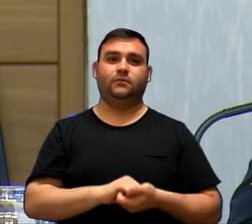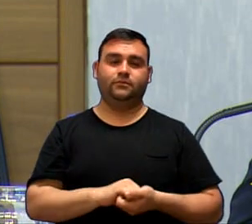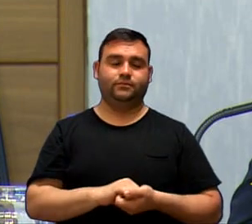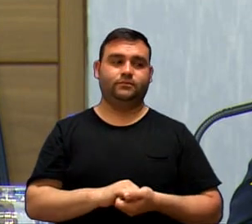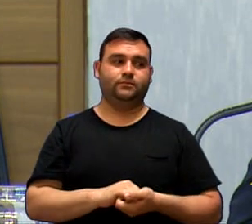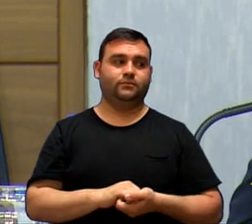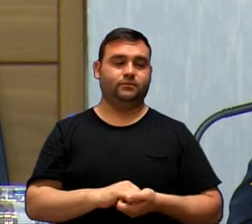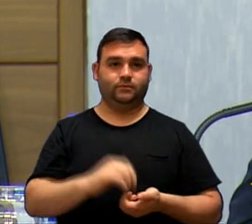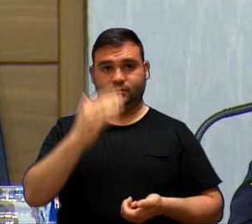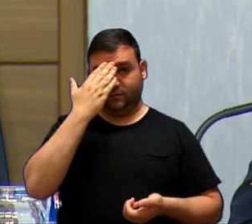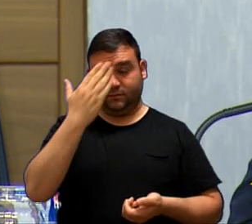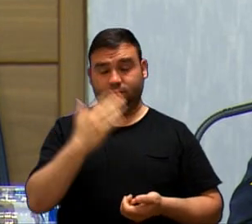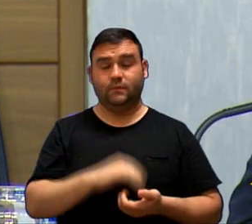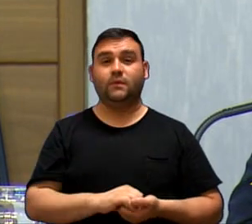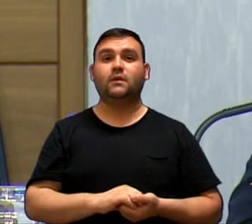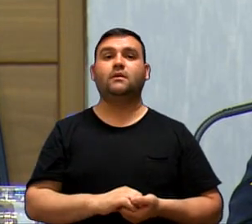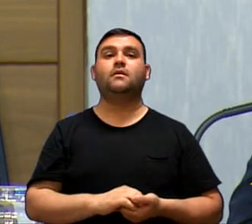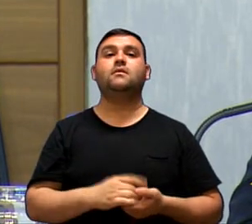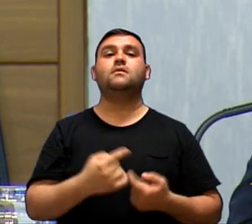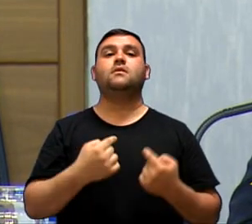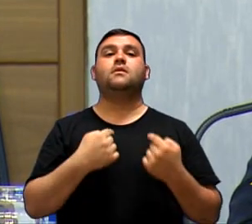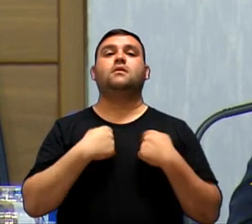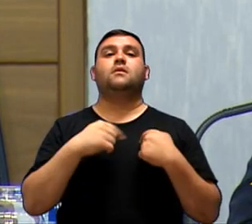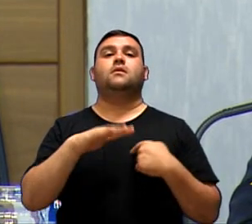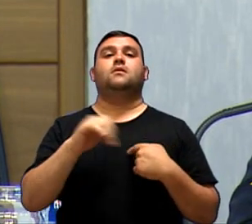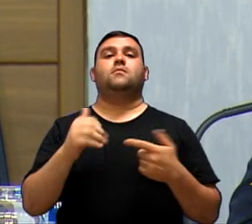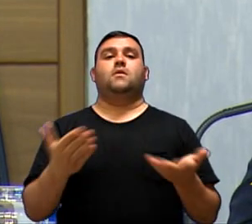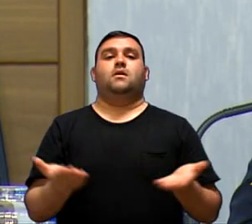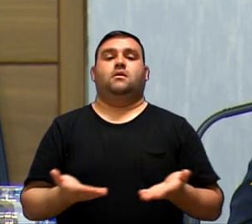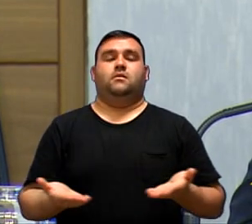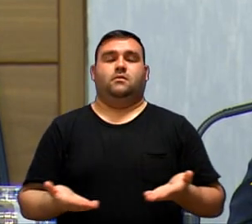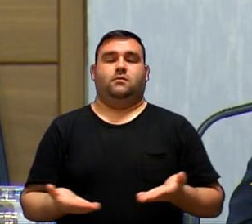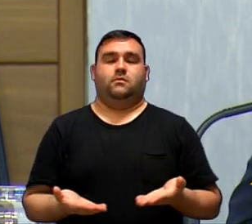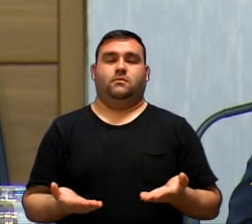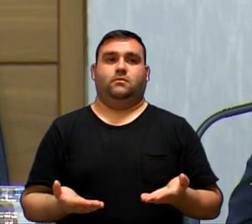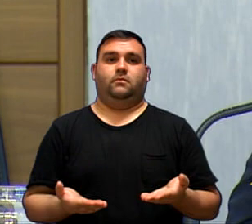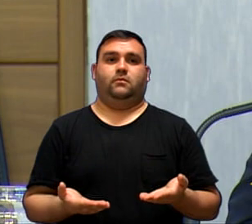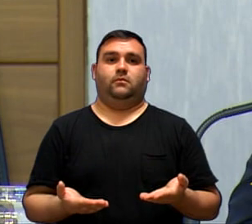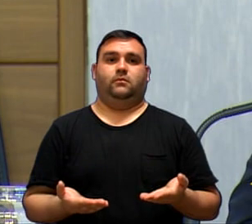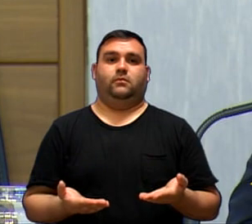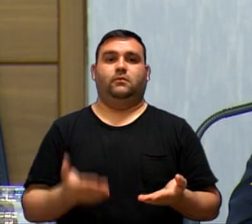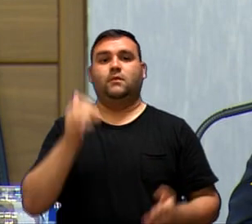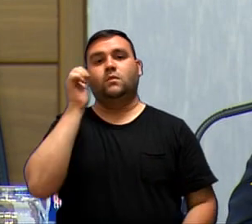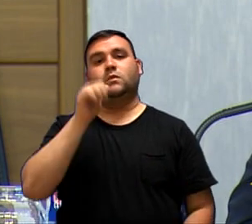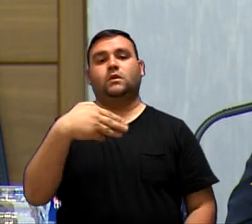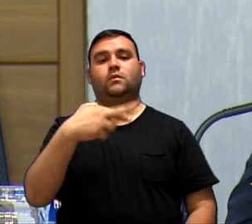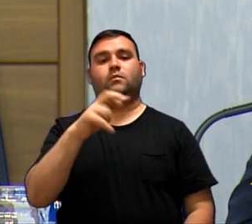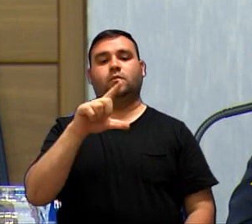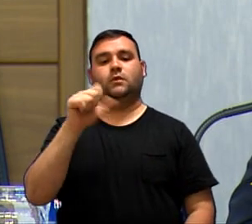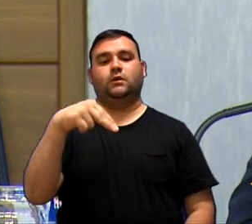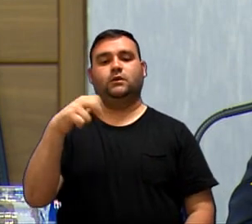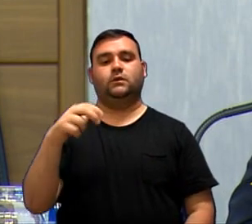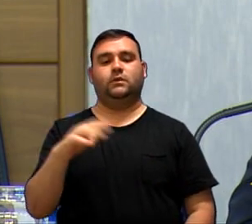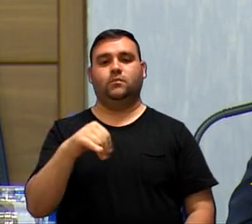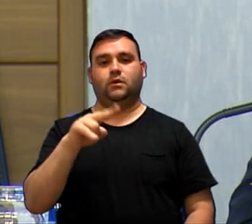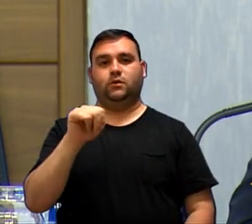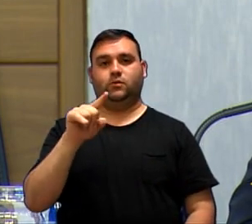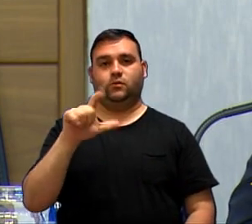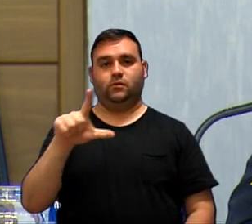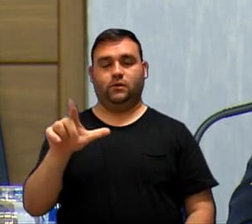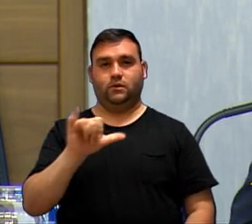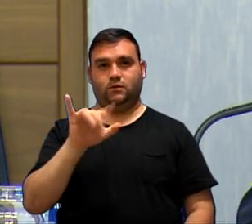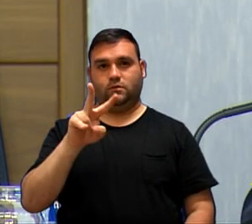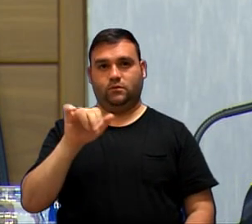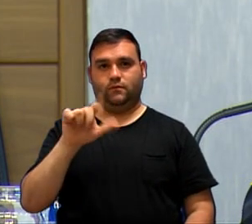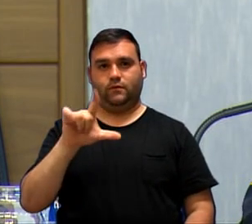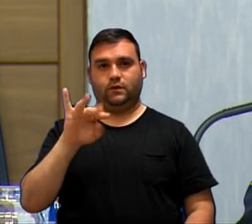Muito obrigado. Eu chamo agora A senhora Marlene Manuel da Silva Leite, secretária municipal